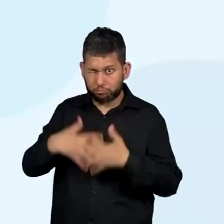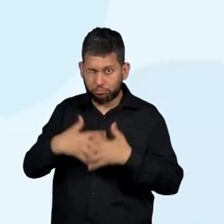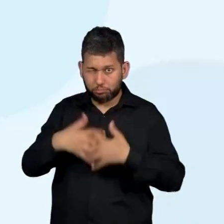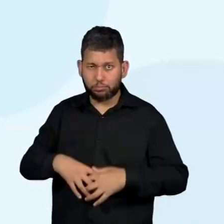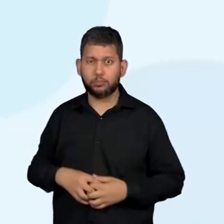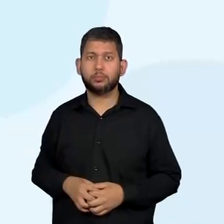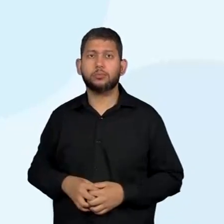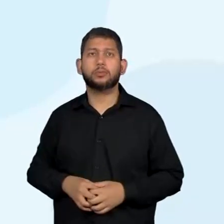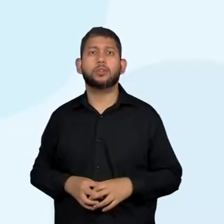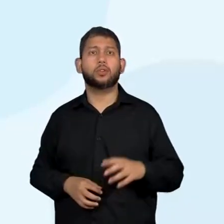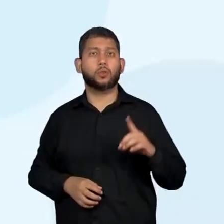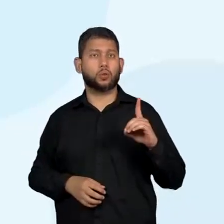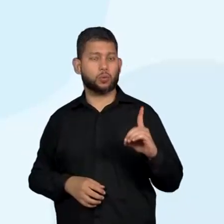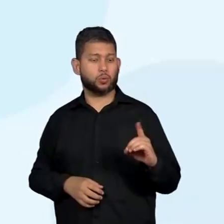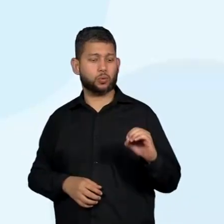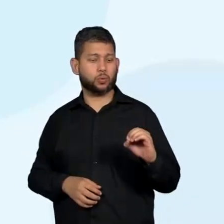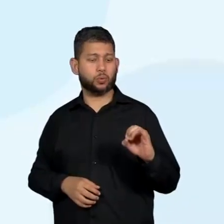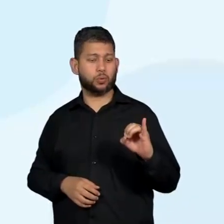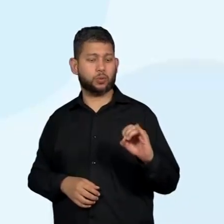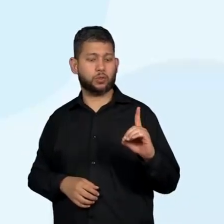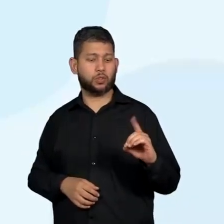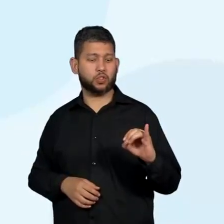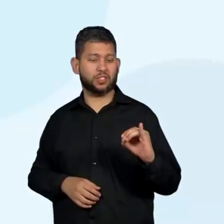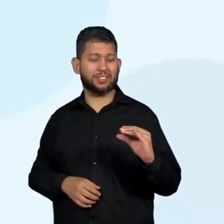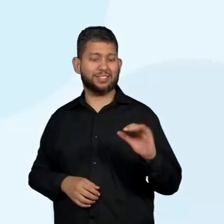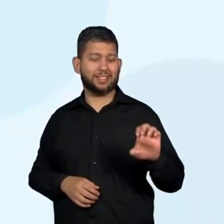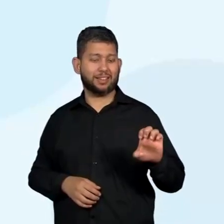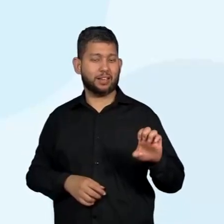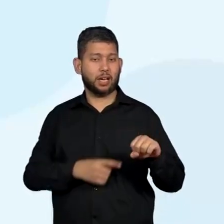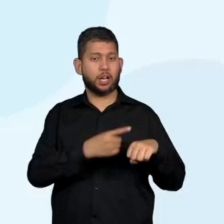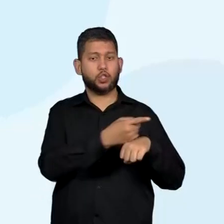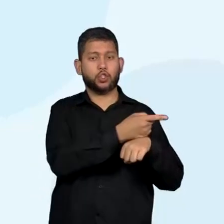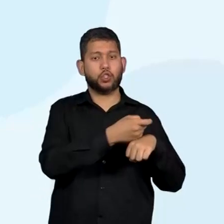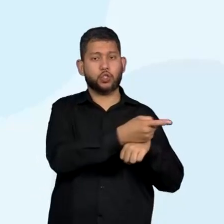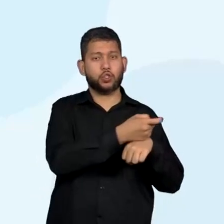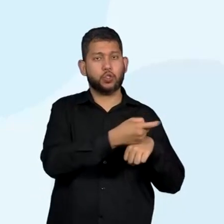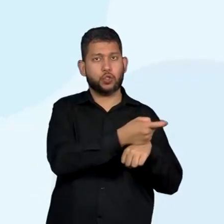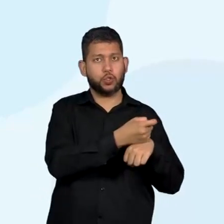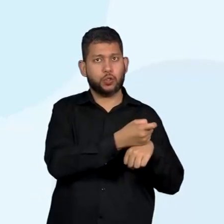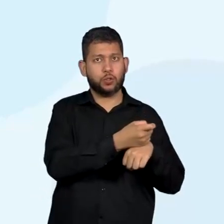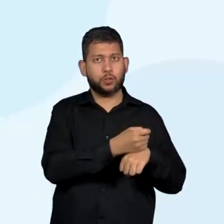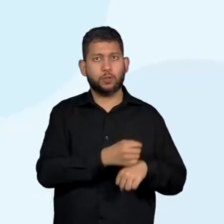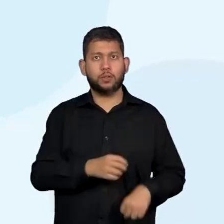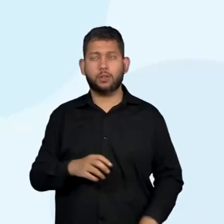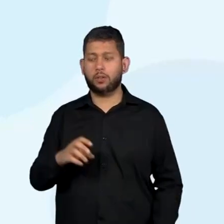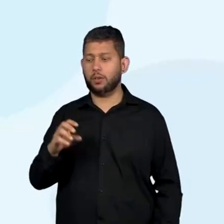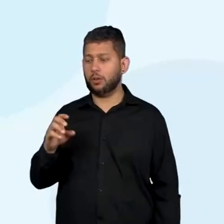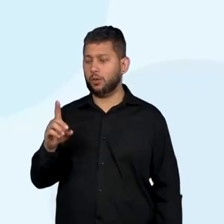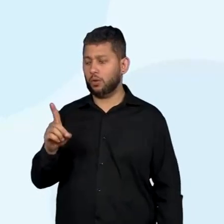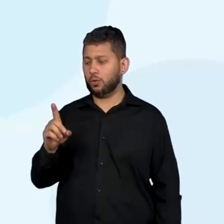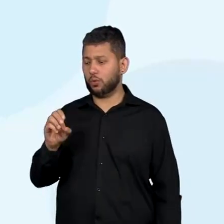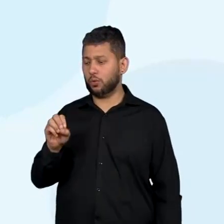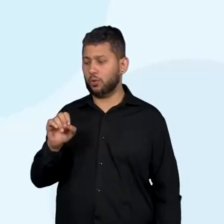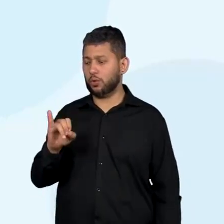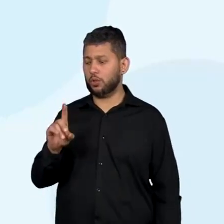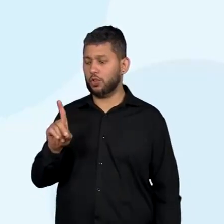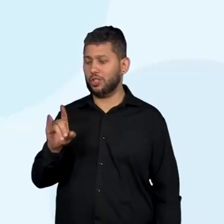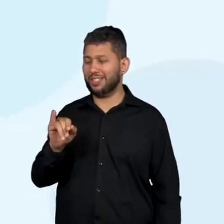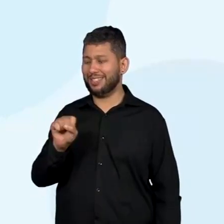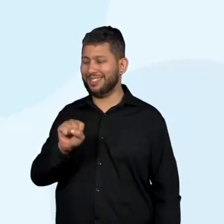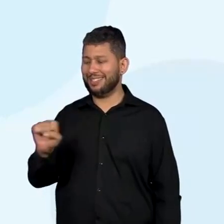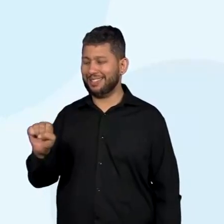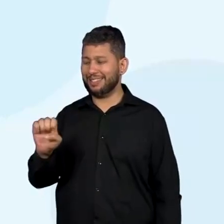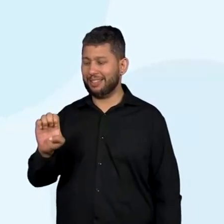o C, é adjetivo, e dois S's é verbo, a palavra doidice é